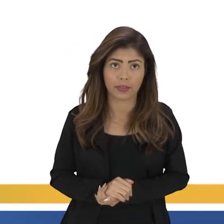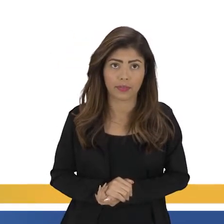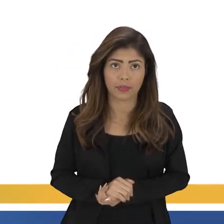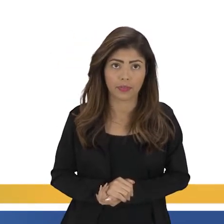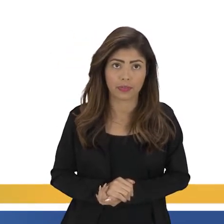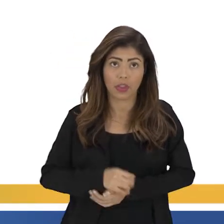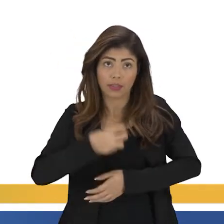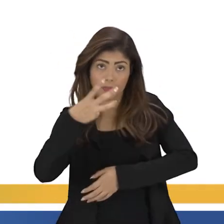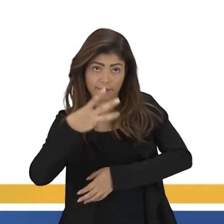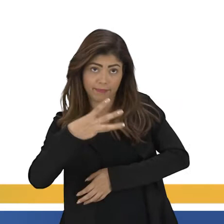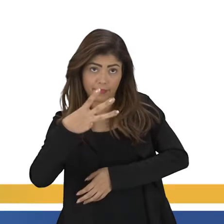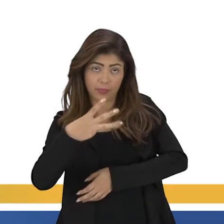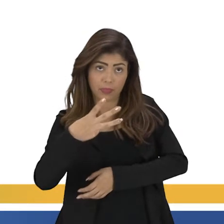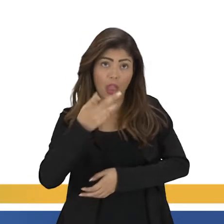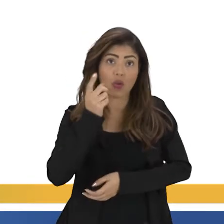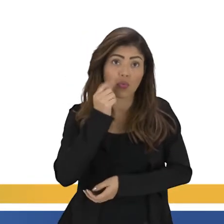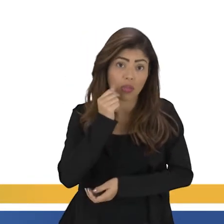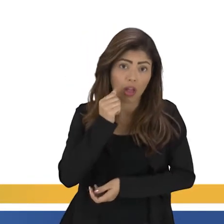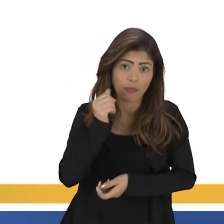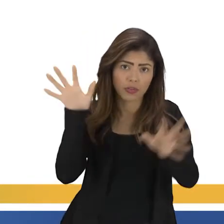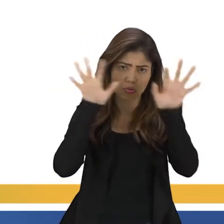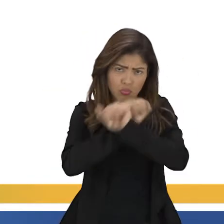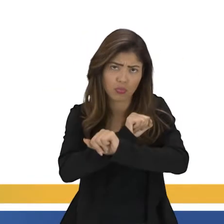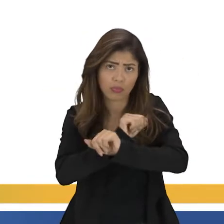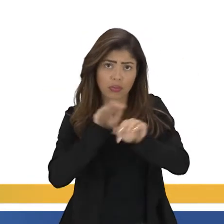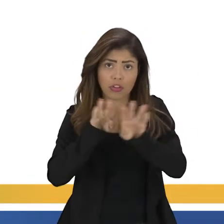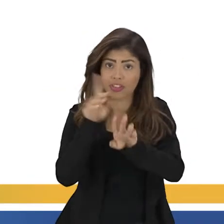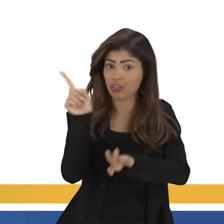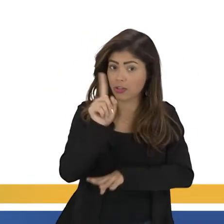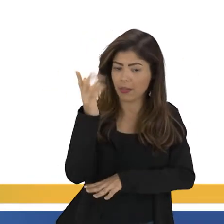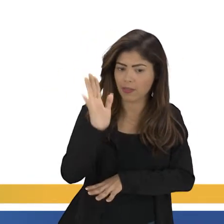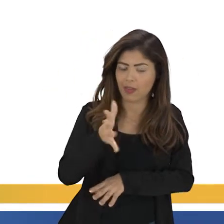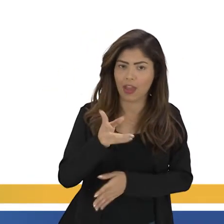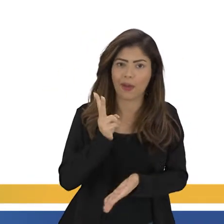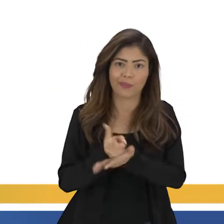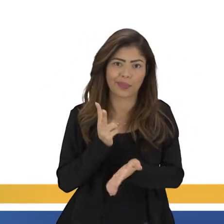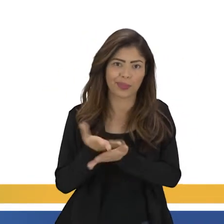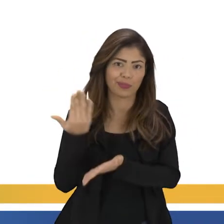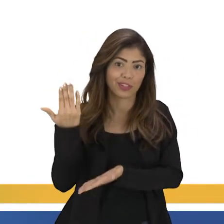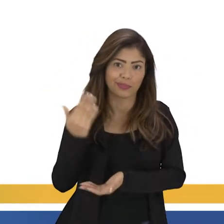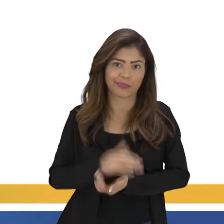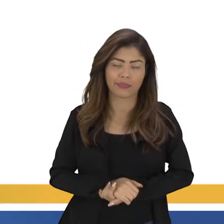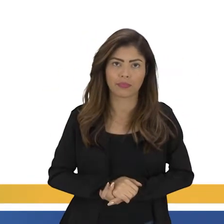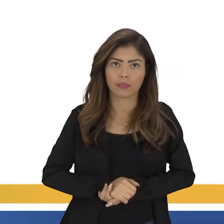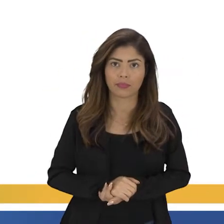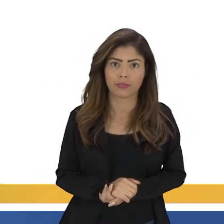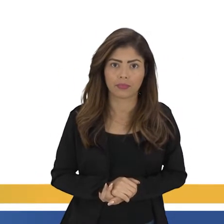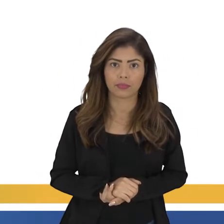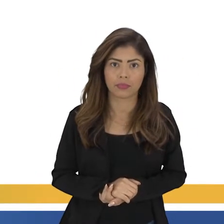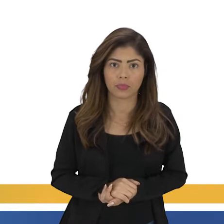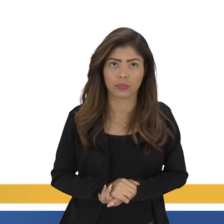3. Os lápis preto já não são mais o que eles eram.